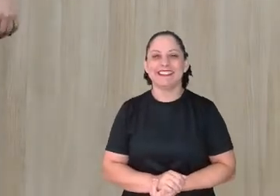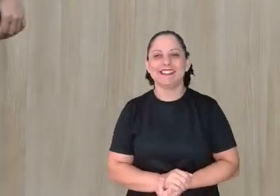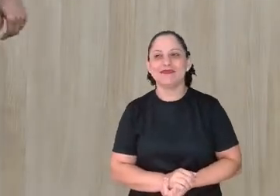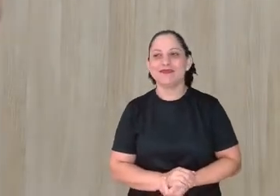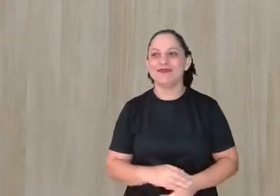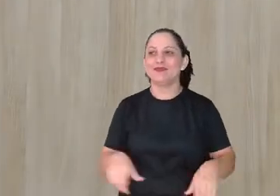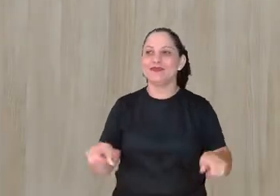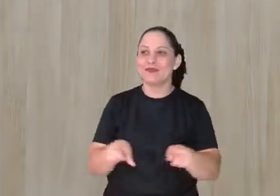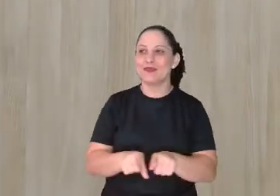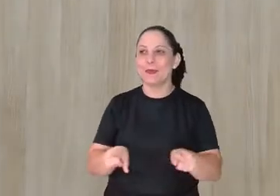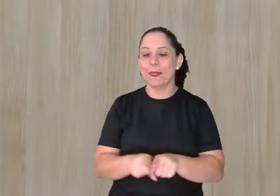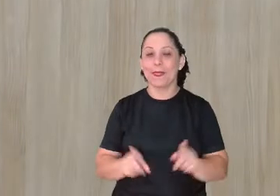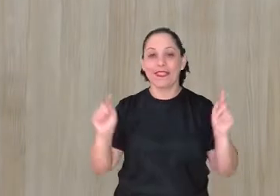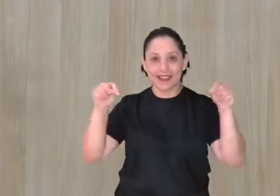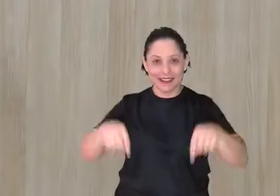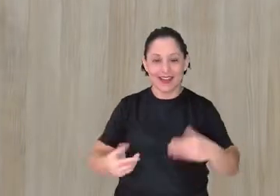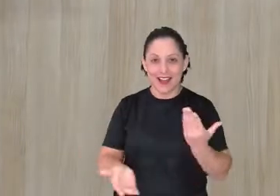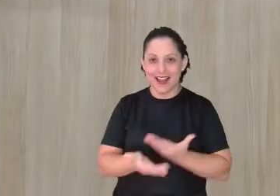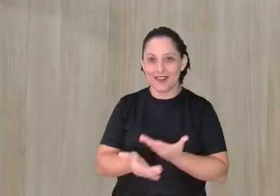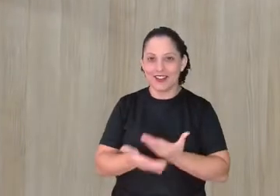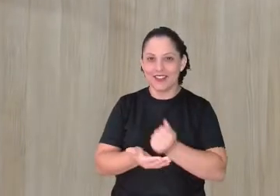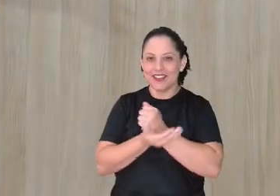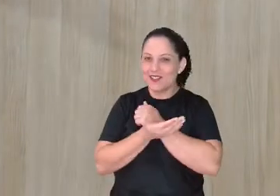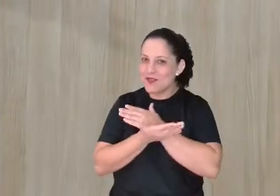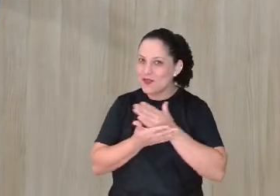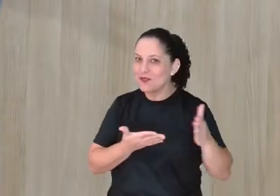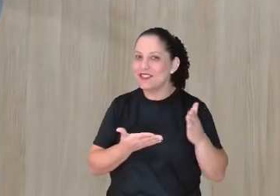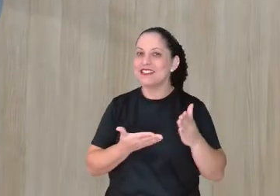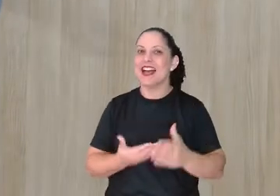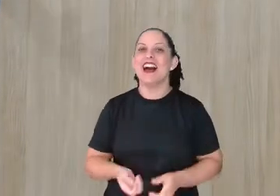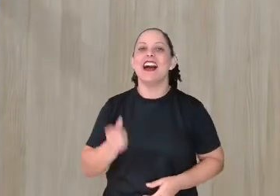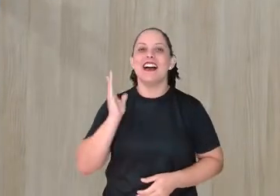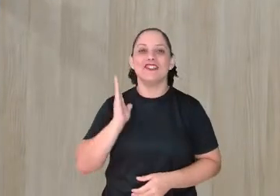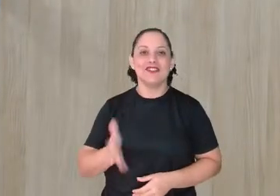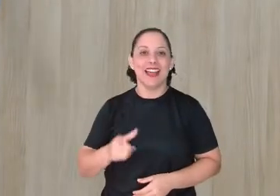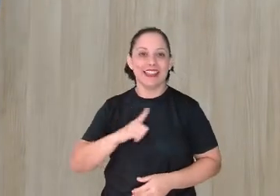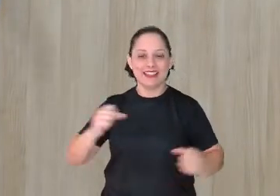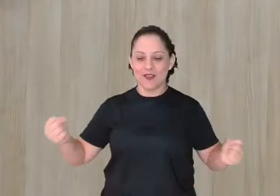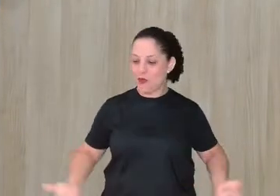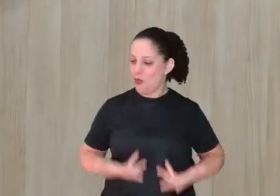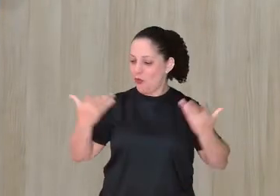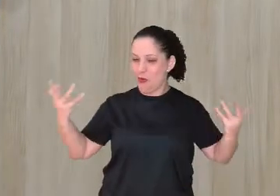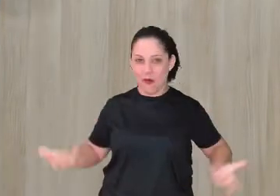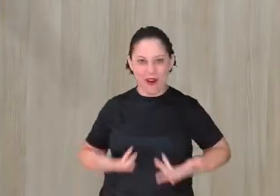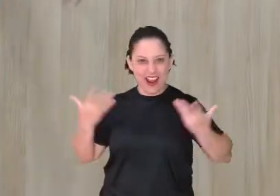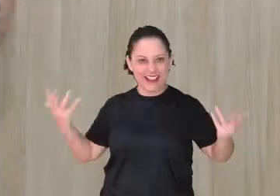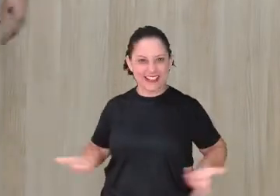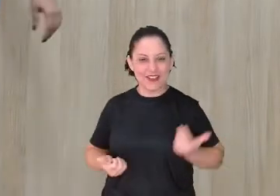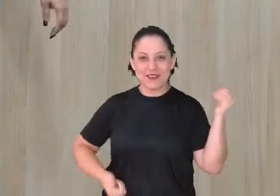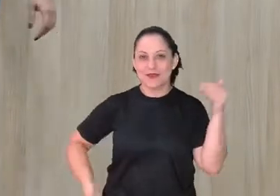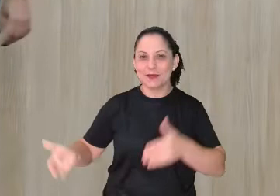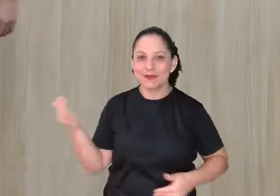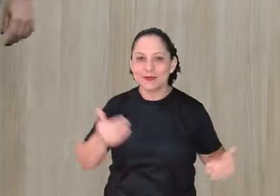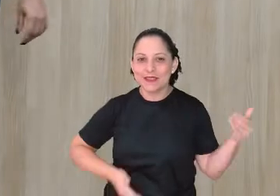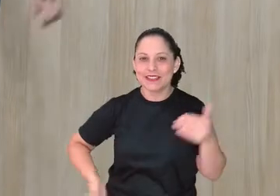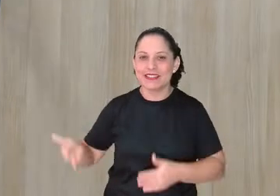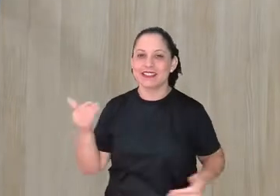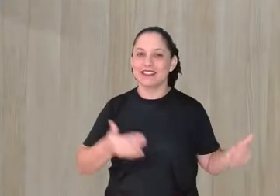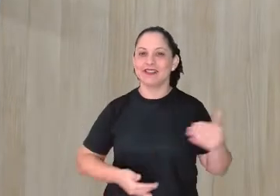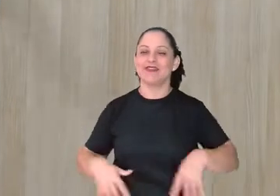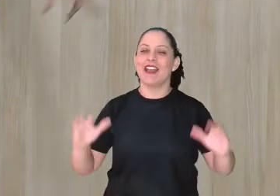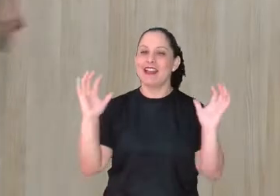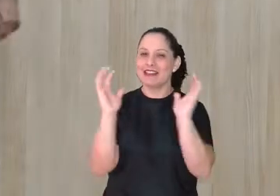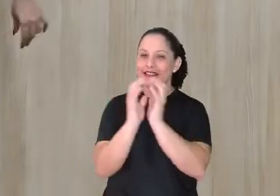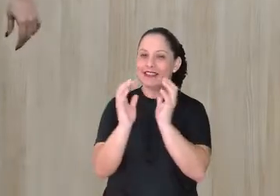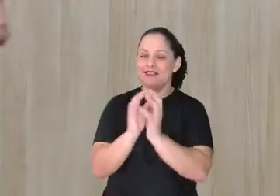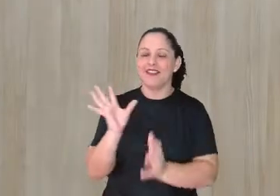Eita, então a gente já vai começar essa aula nesse astral, né, que o professor Gilson trouxe aqui pra gente, no breguinha, né não, gente? Recife adora